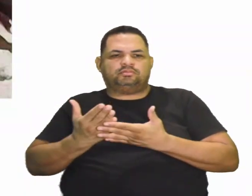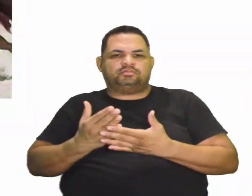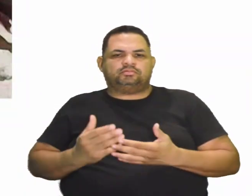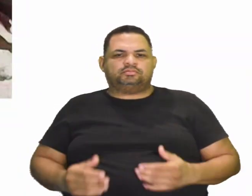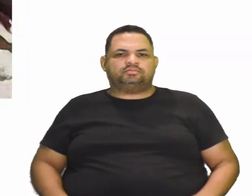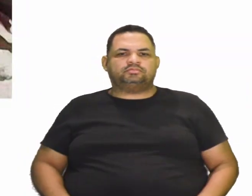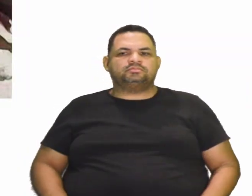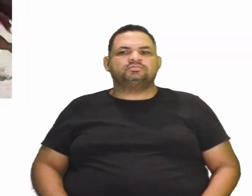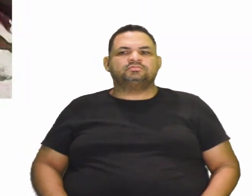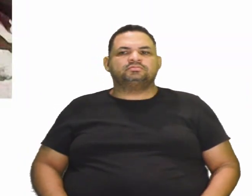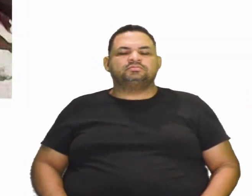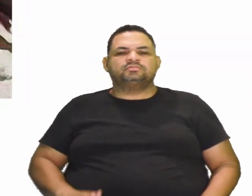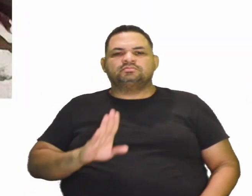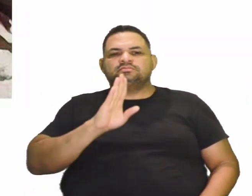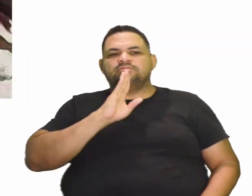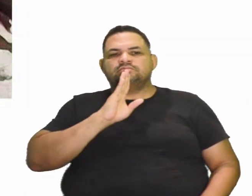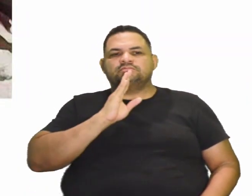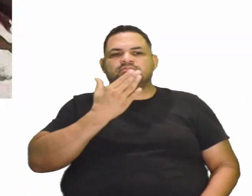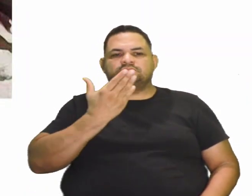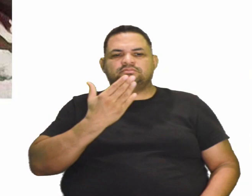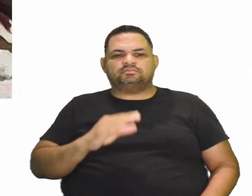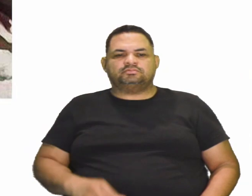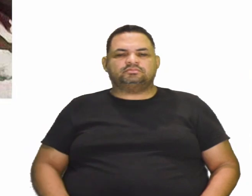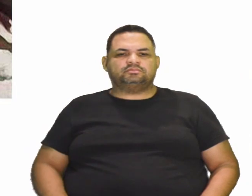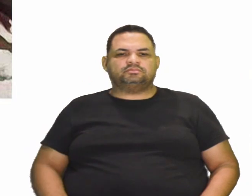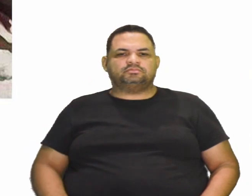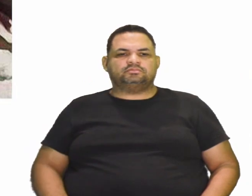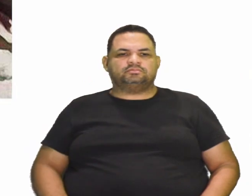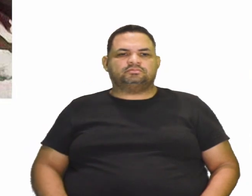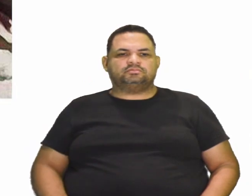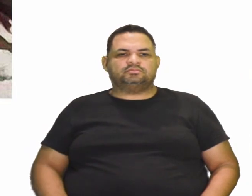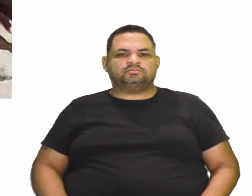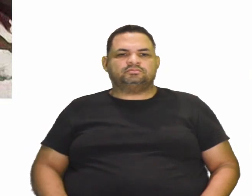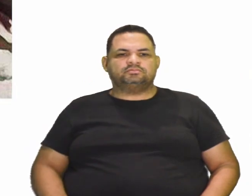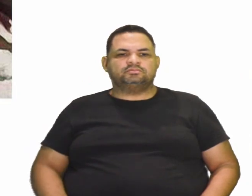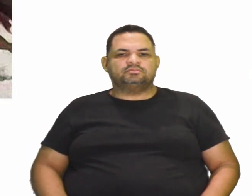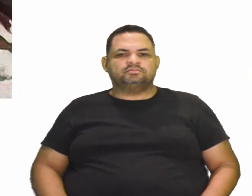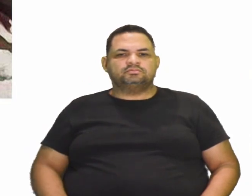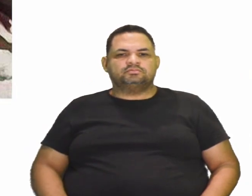obra, você conhece? É uma parte aí